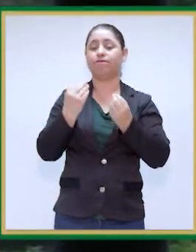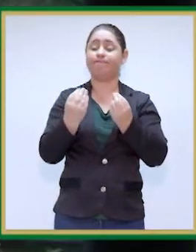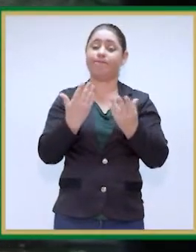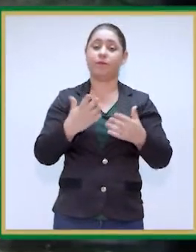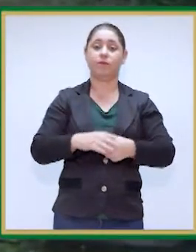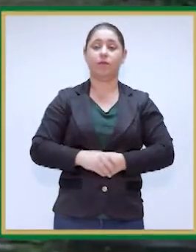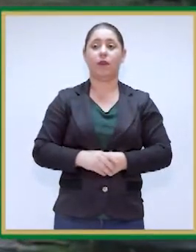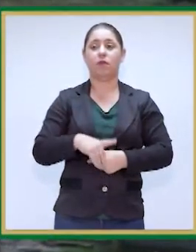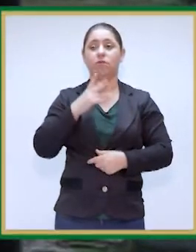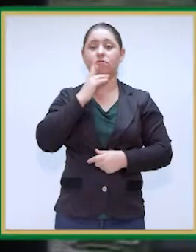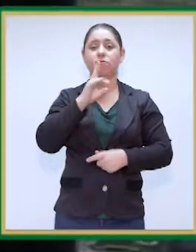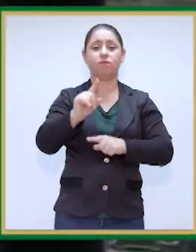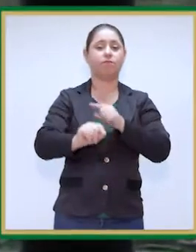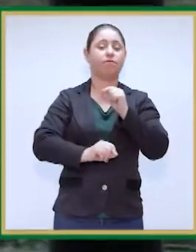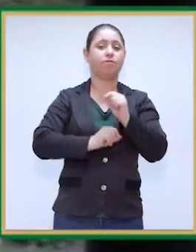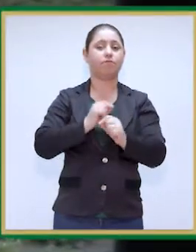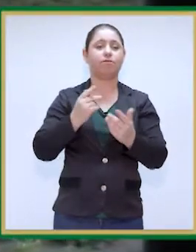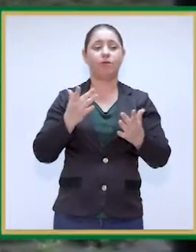tudo respostas